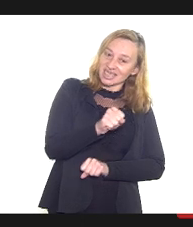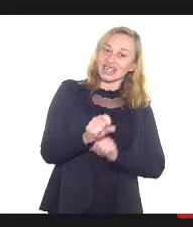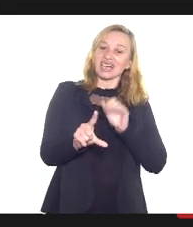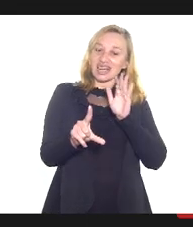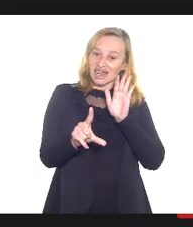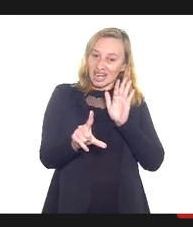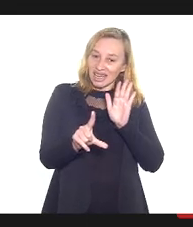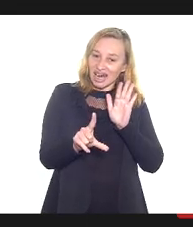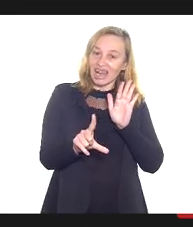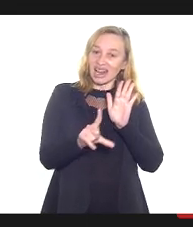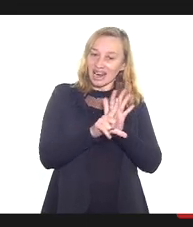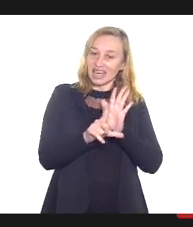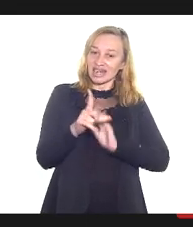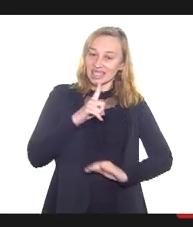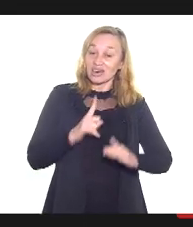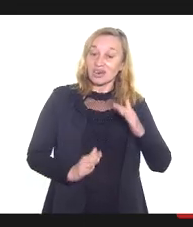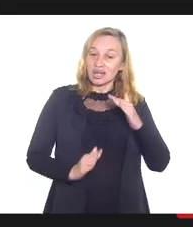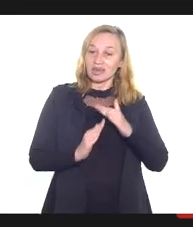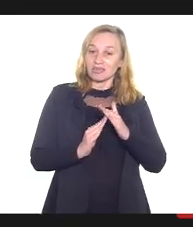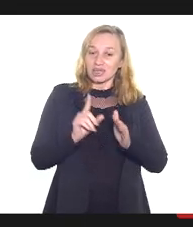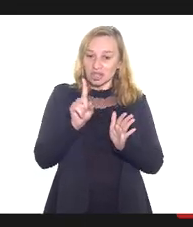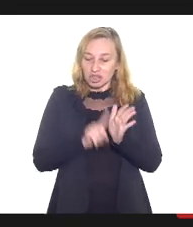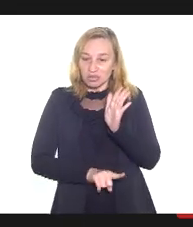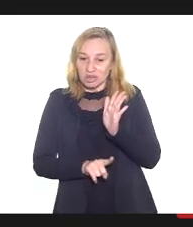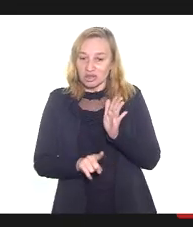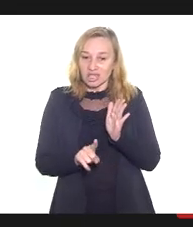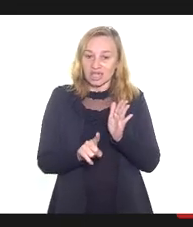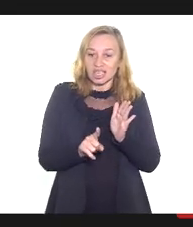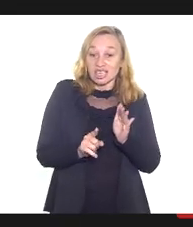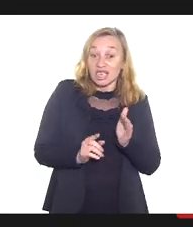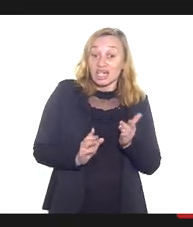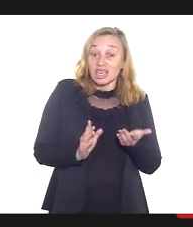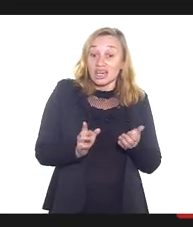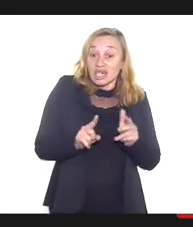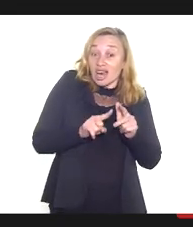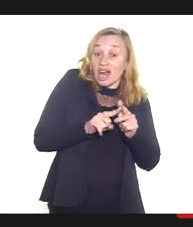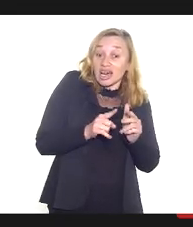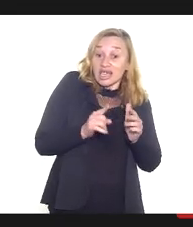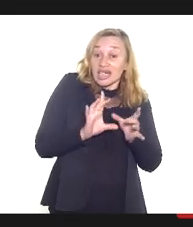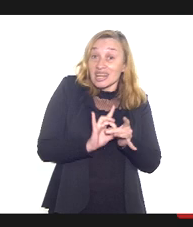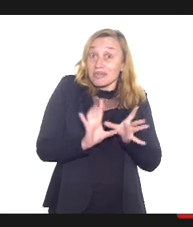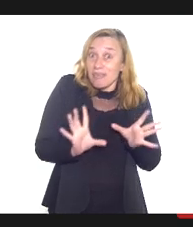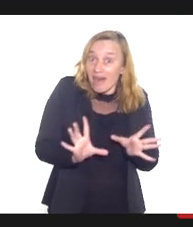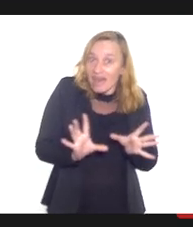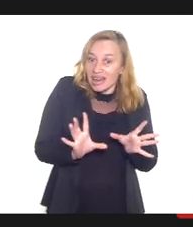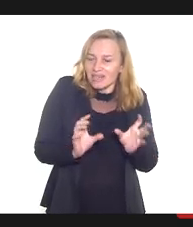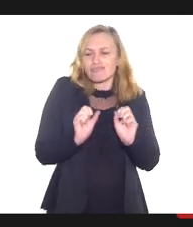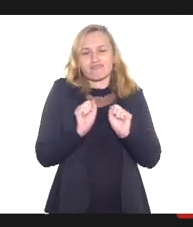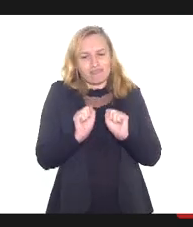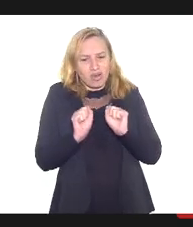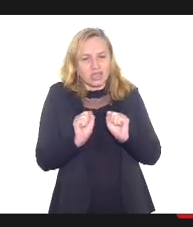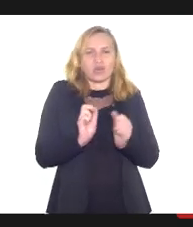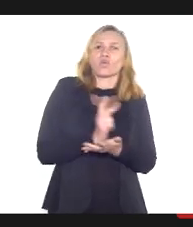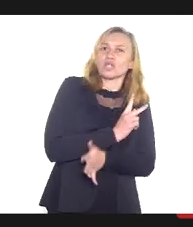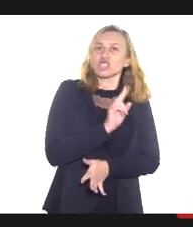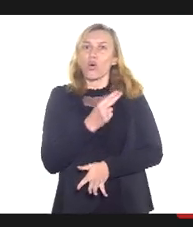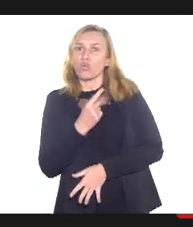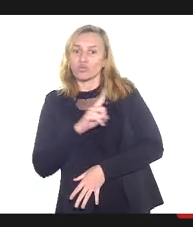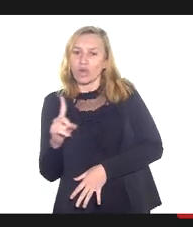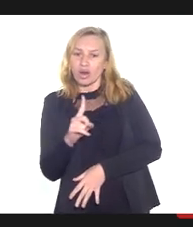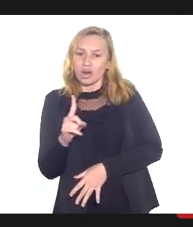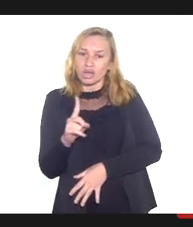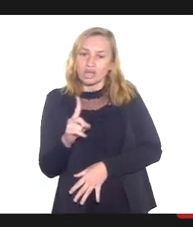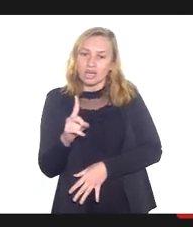mínimo. Então, isso para nós significa estreitamento curricular, na medida em que autoriza, pode ser que aconteça ou não, que